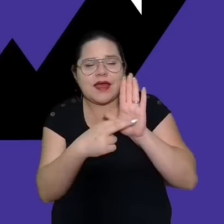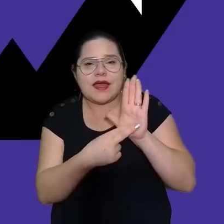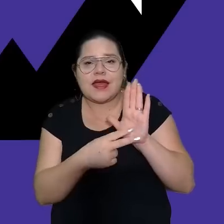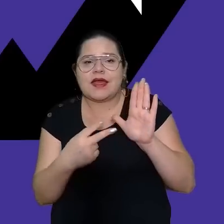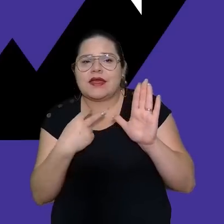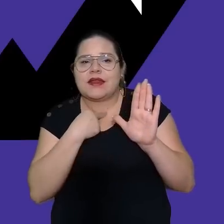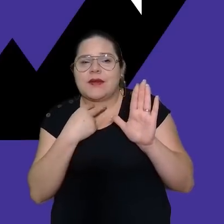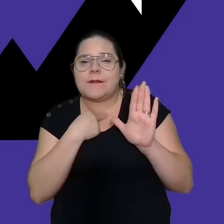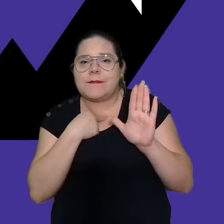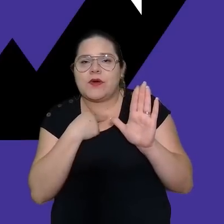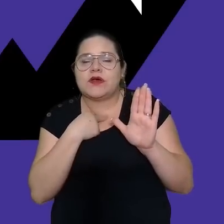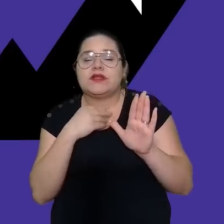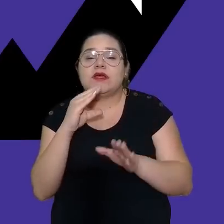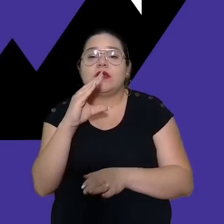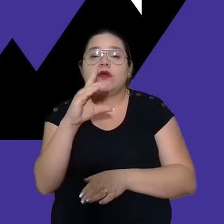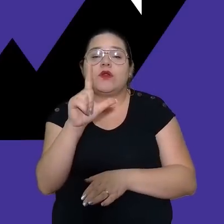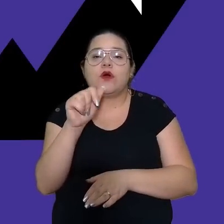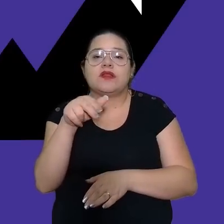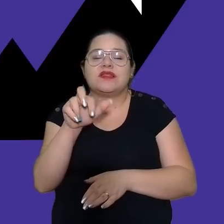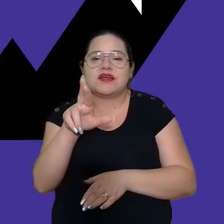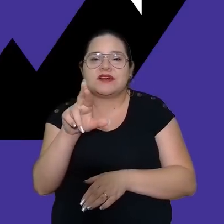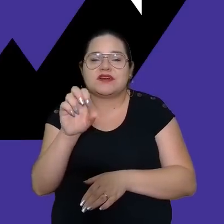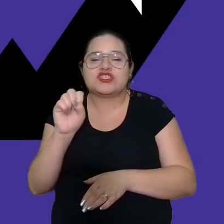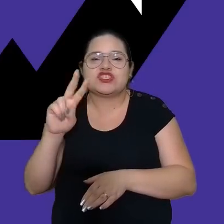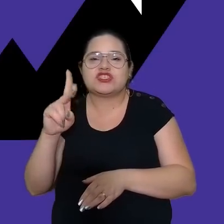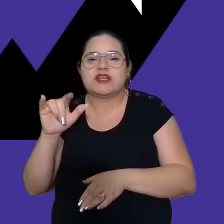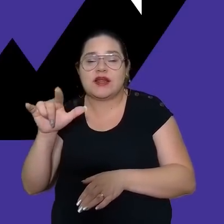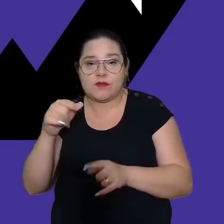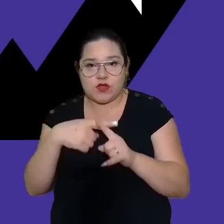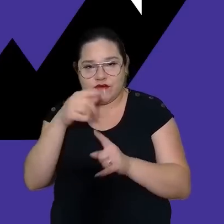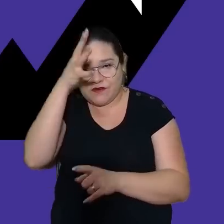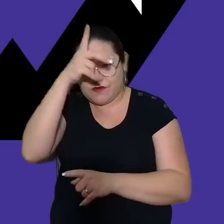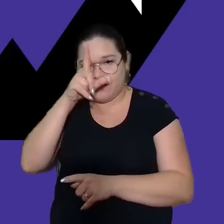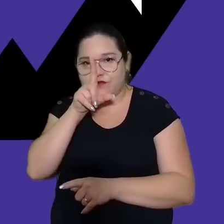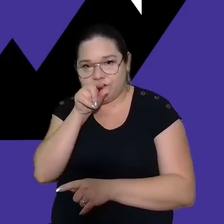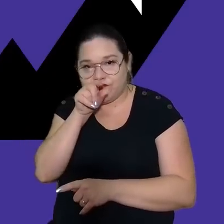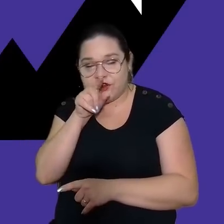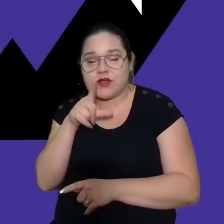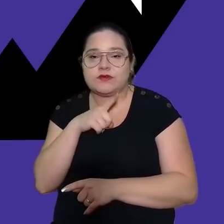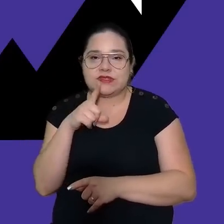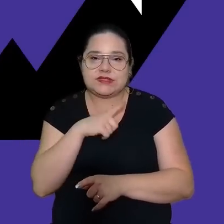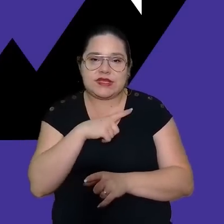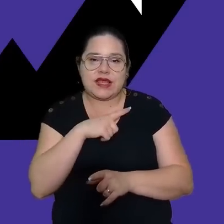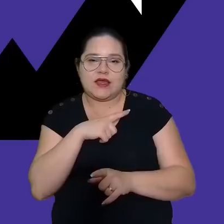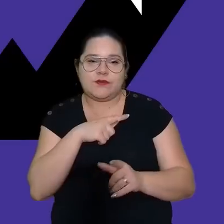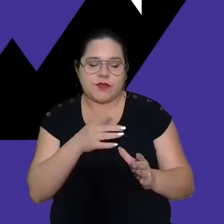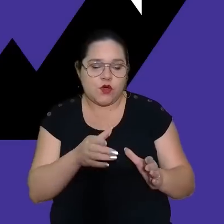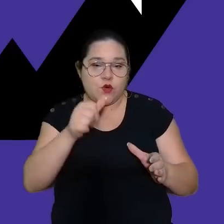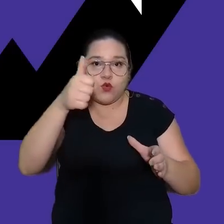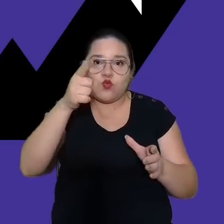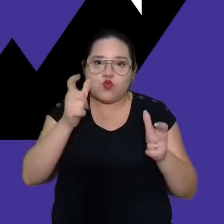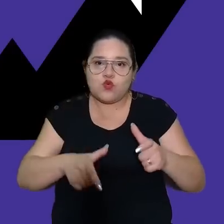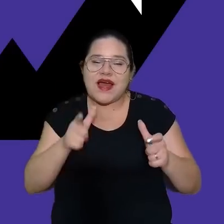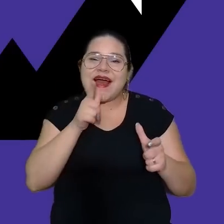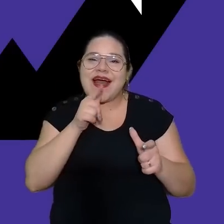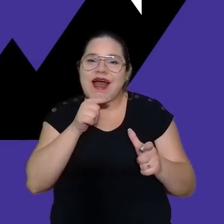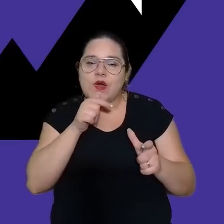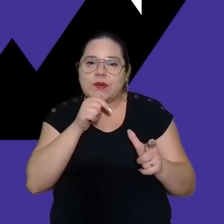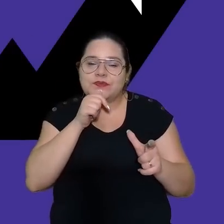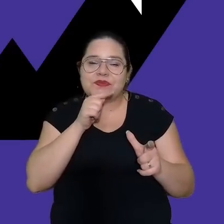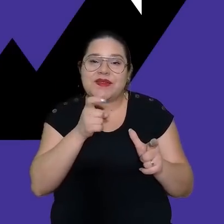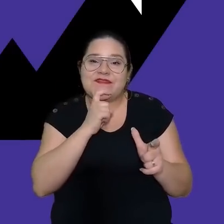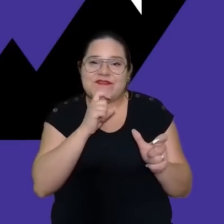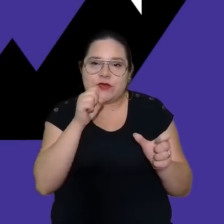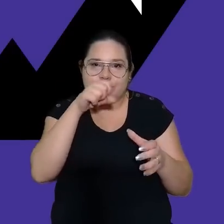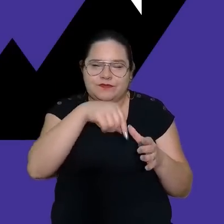onde passa o frango, ele passa por um tambor de água para ser resfriado. Estou entrando aí